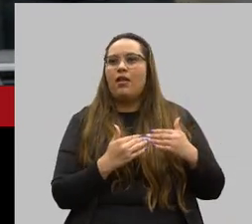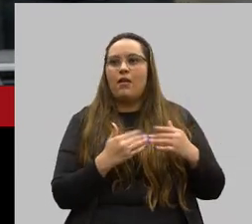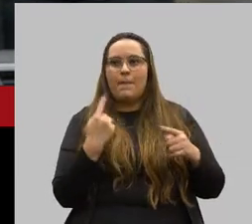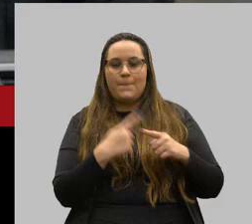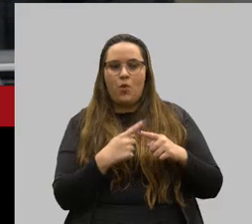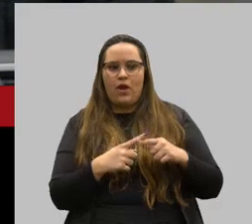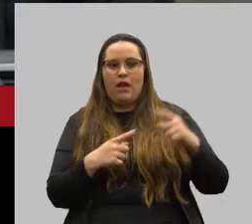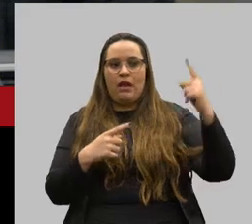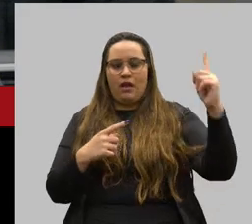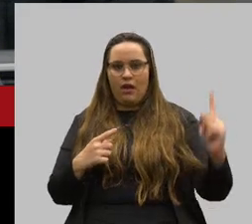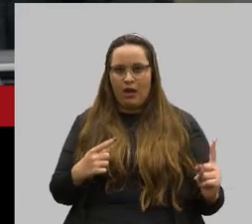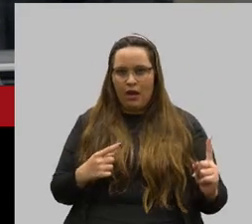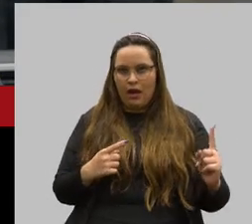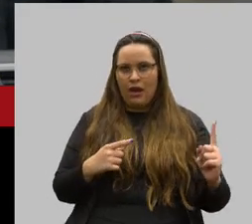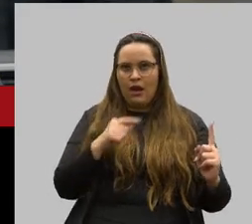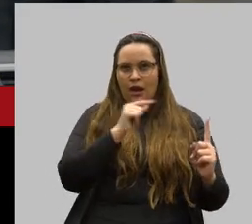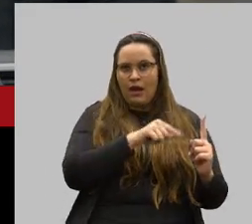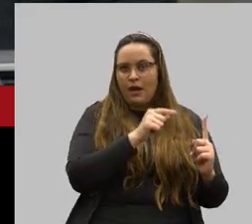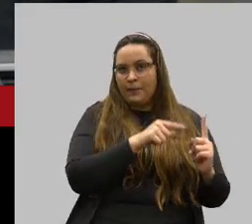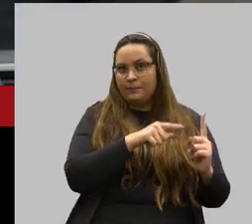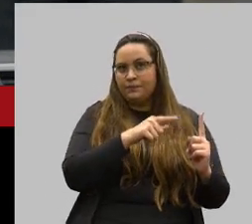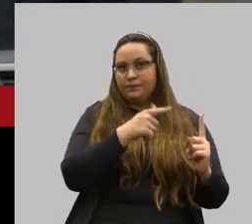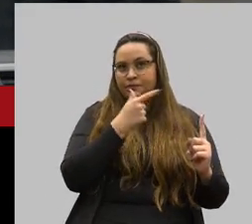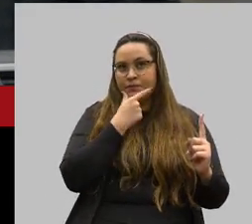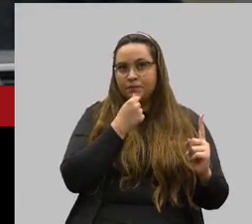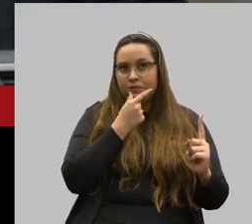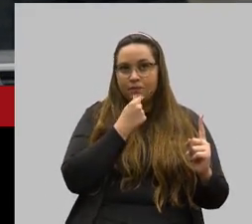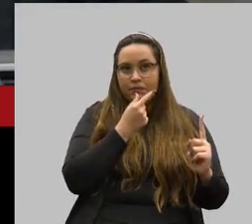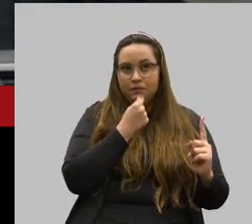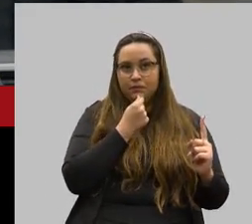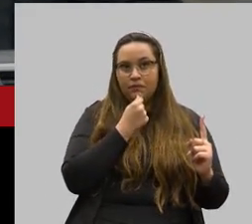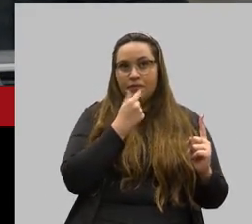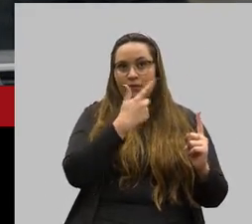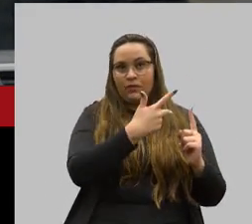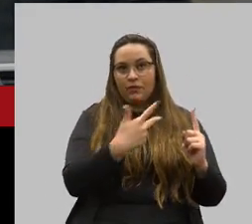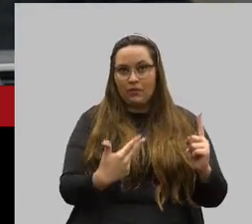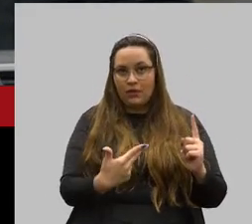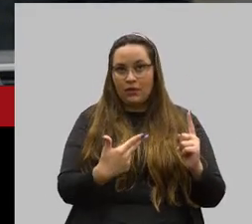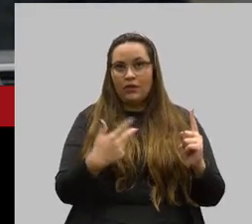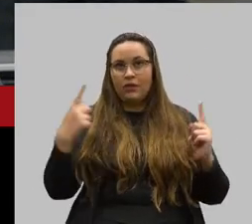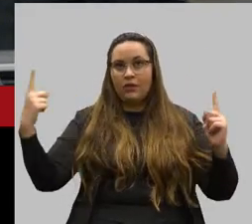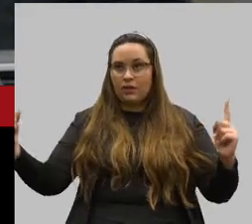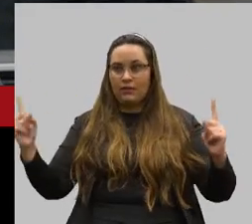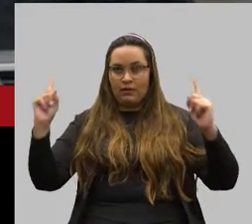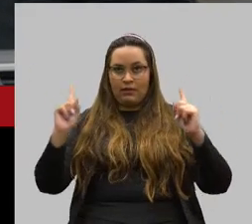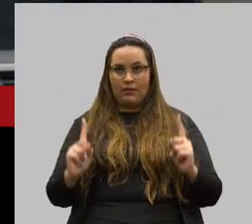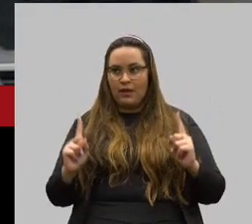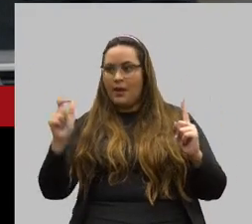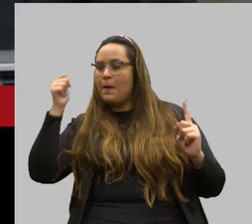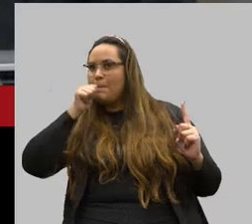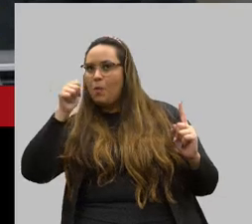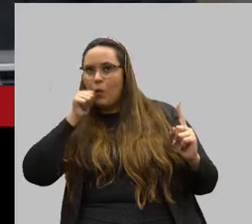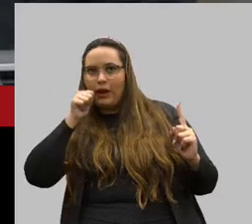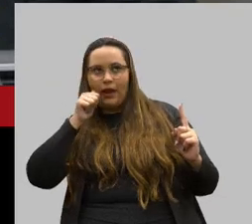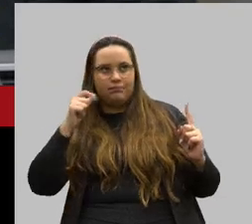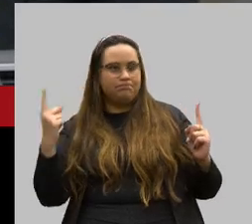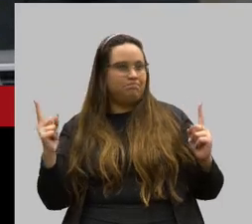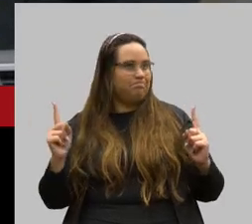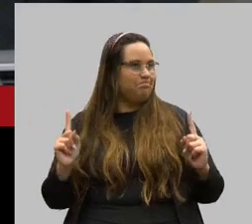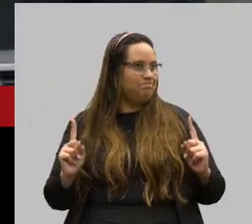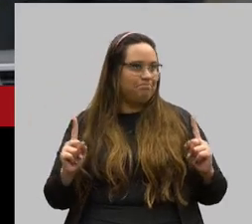o agressor para uma um mecanismo de conciliação com a agredida é um processo de